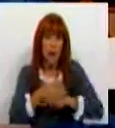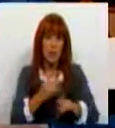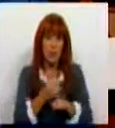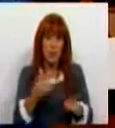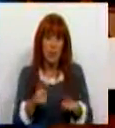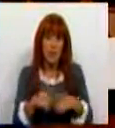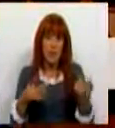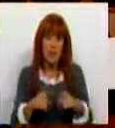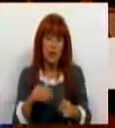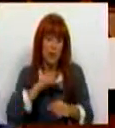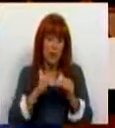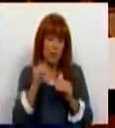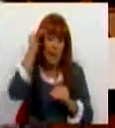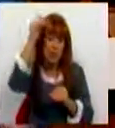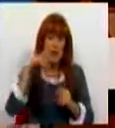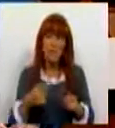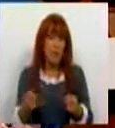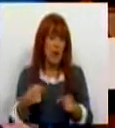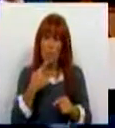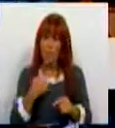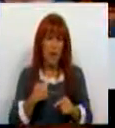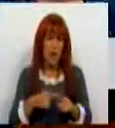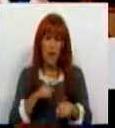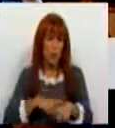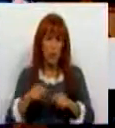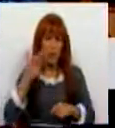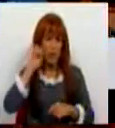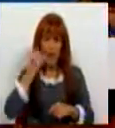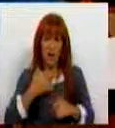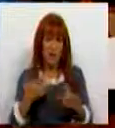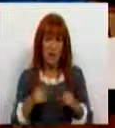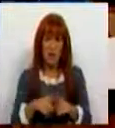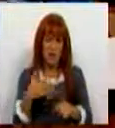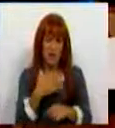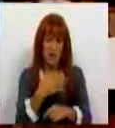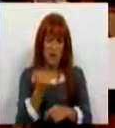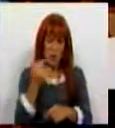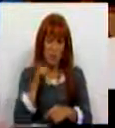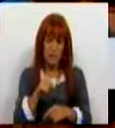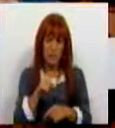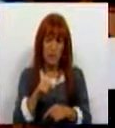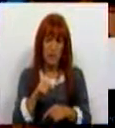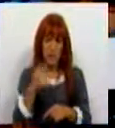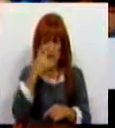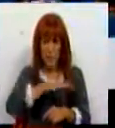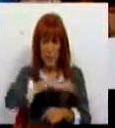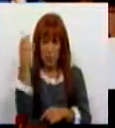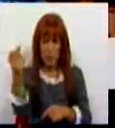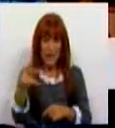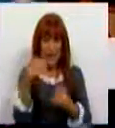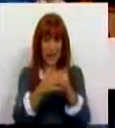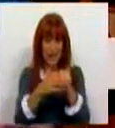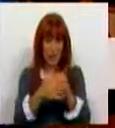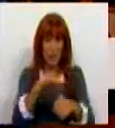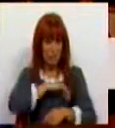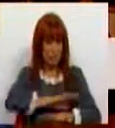prestação porque tivessem rendimentos mais elevados, mas não venham dizer que num período de crise houve 72.000 pensionistas idosos